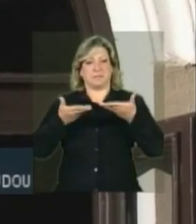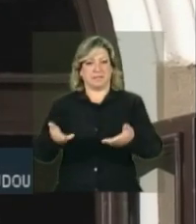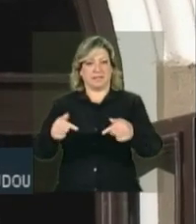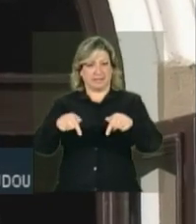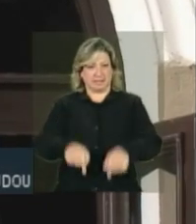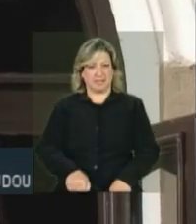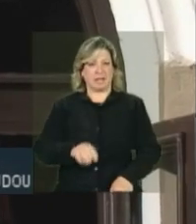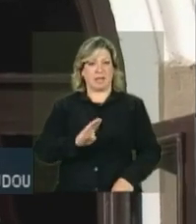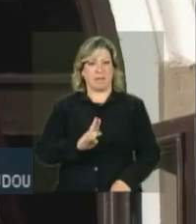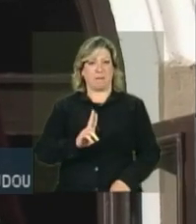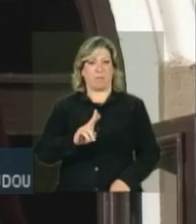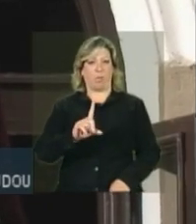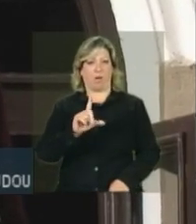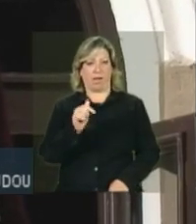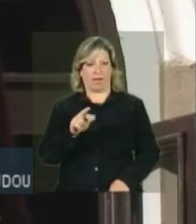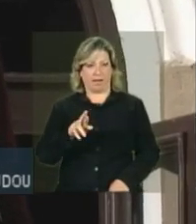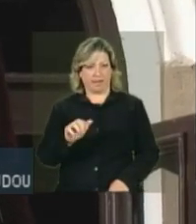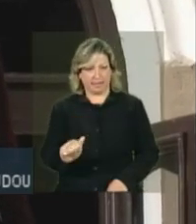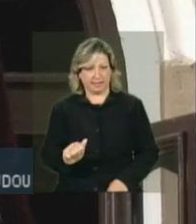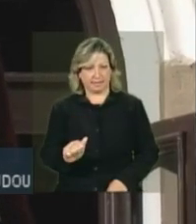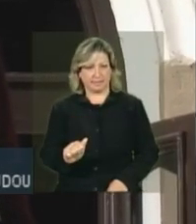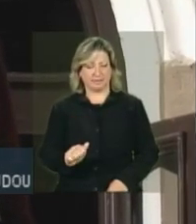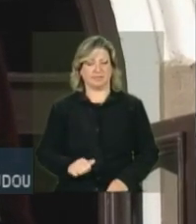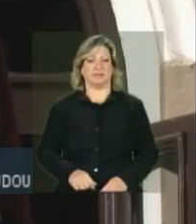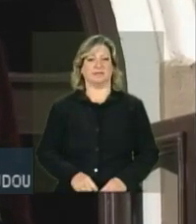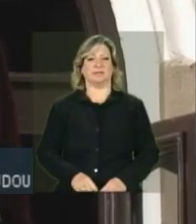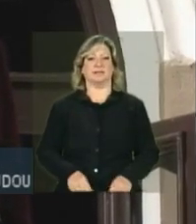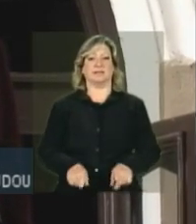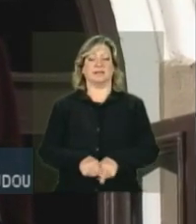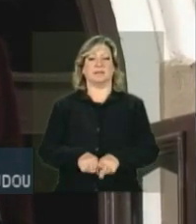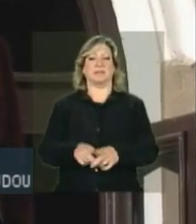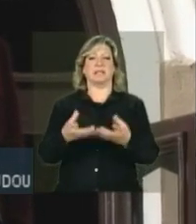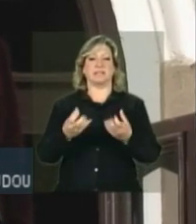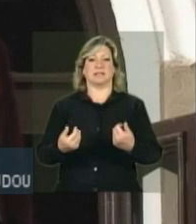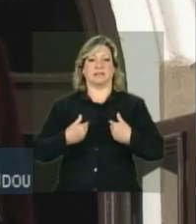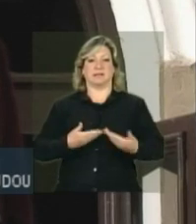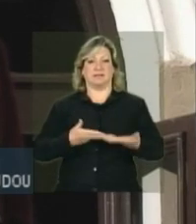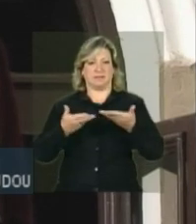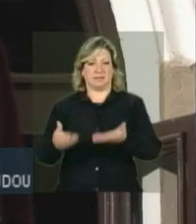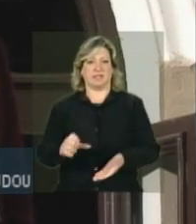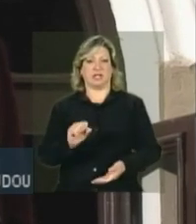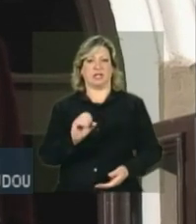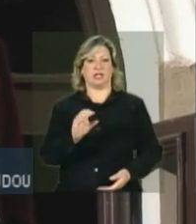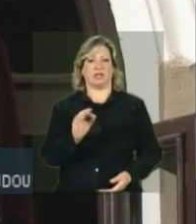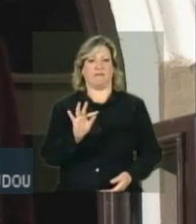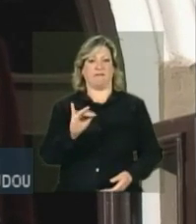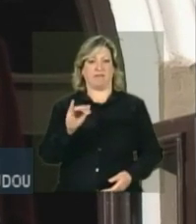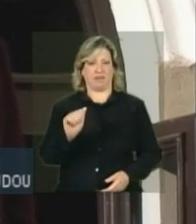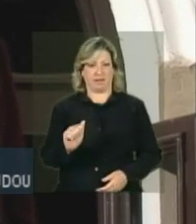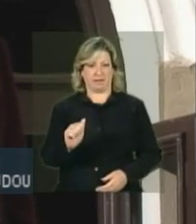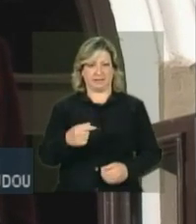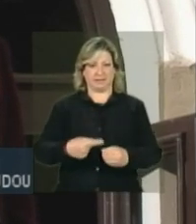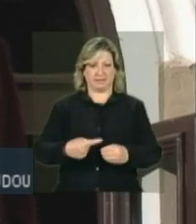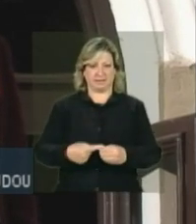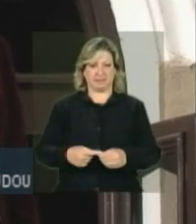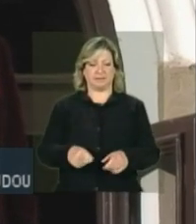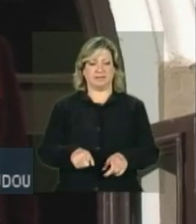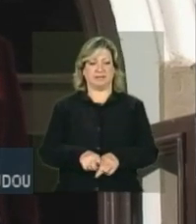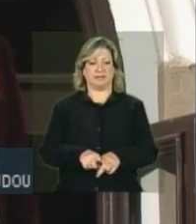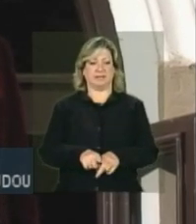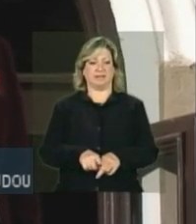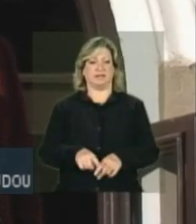na Bulgária e ter me recebido em Sofia, em